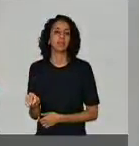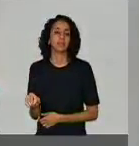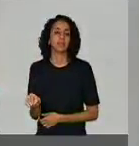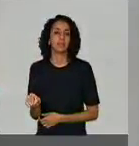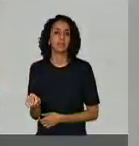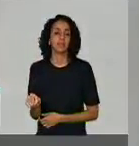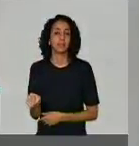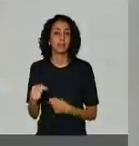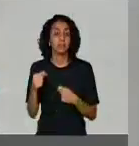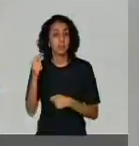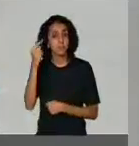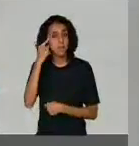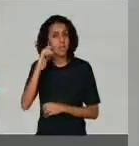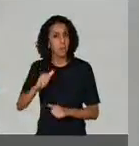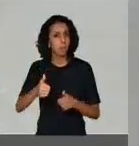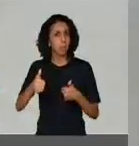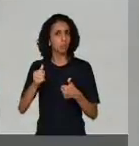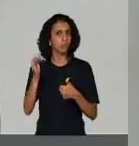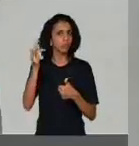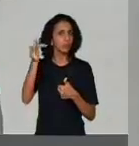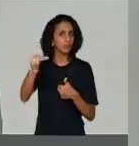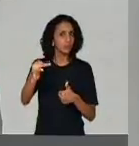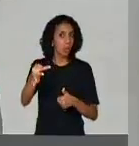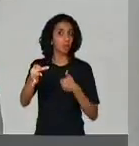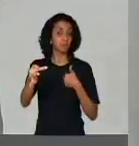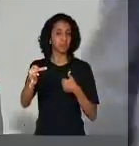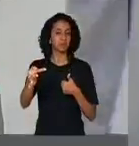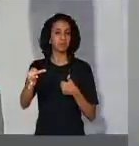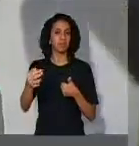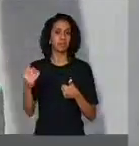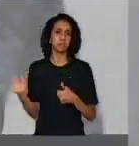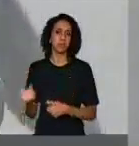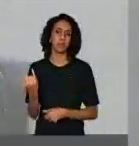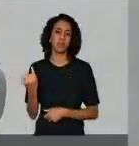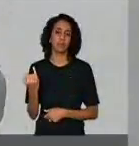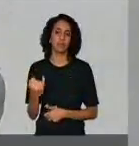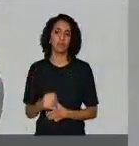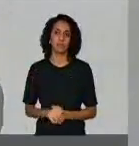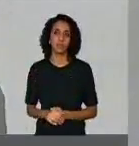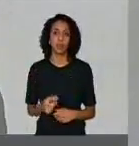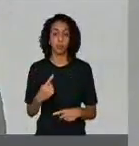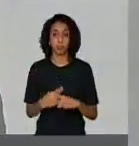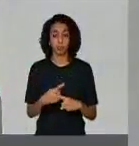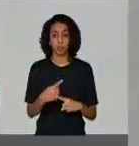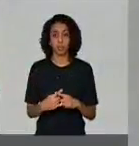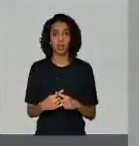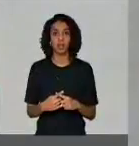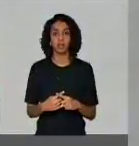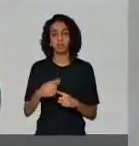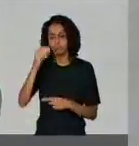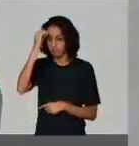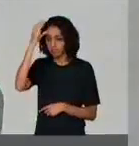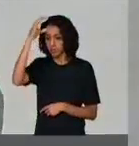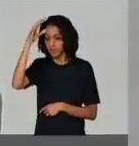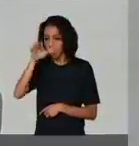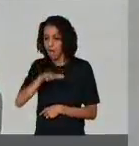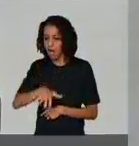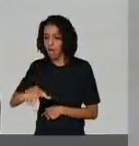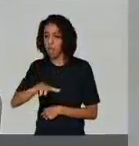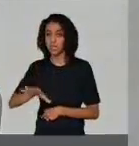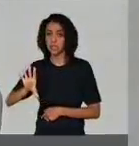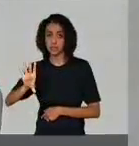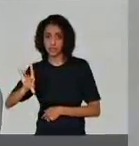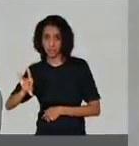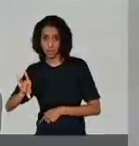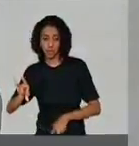de forma positiva o futuro do país, essa aliança entre o conhecimento científico e o